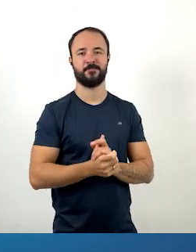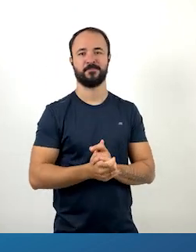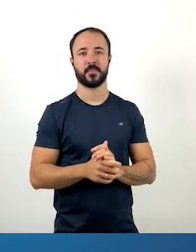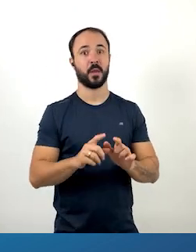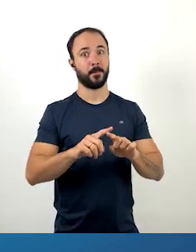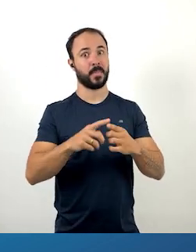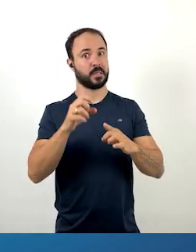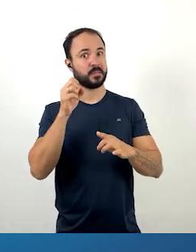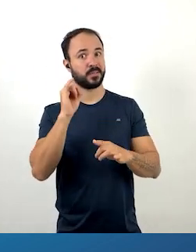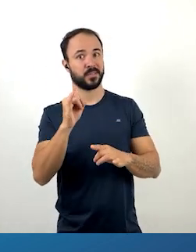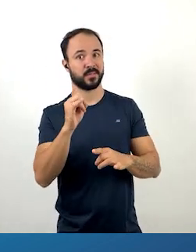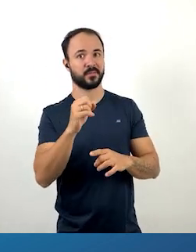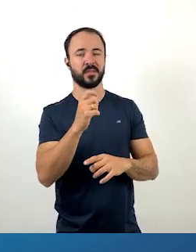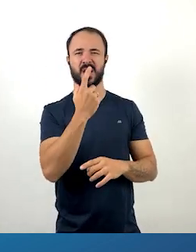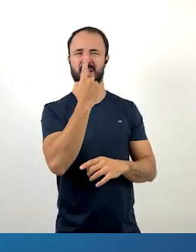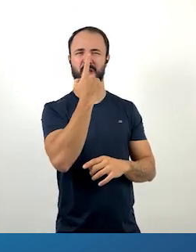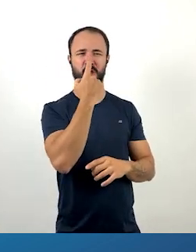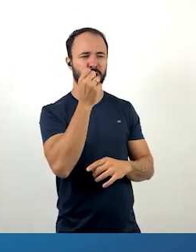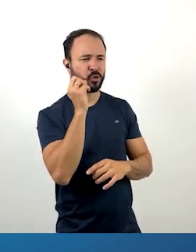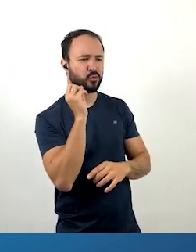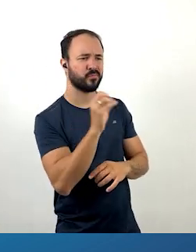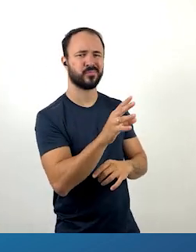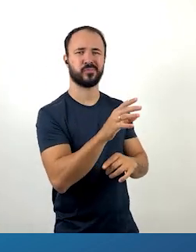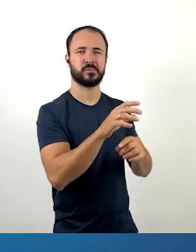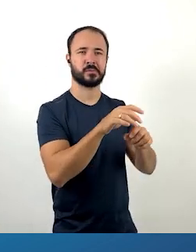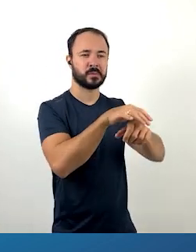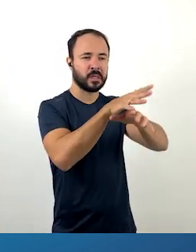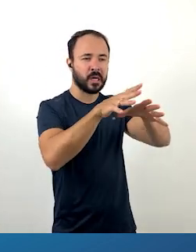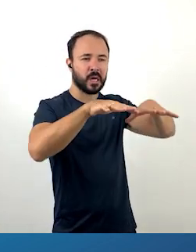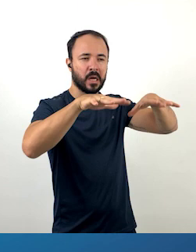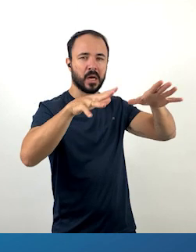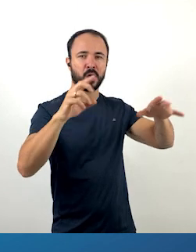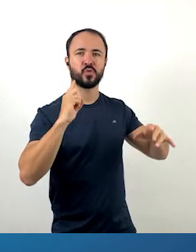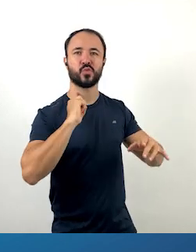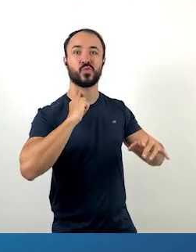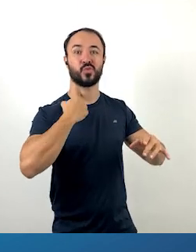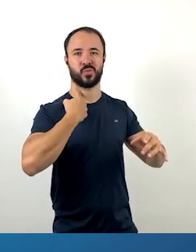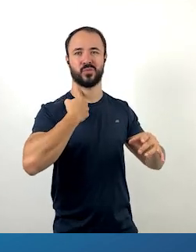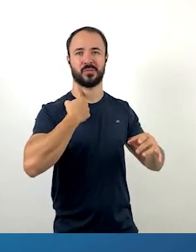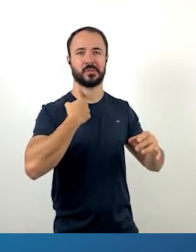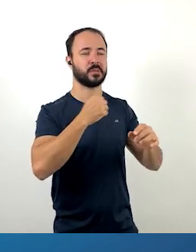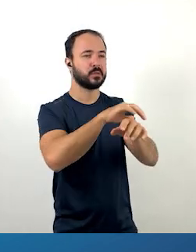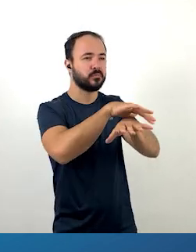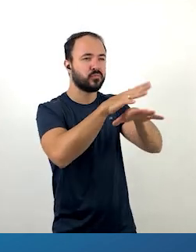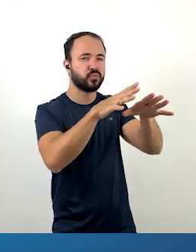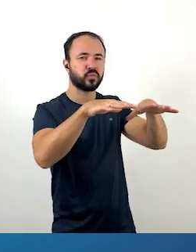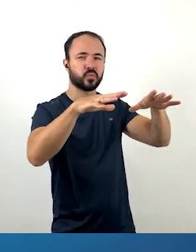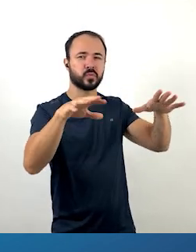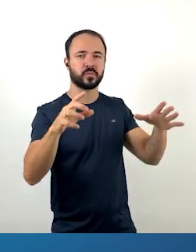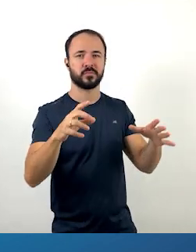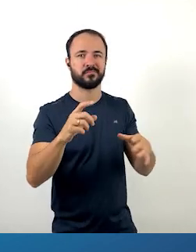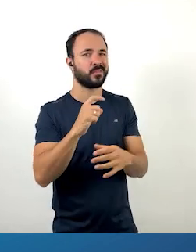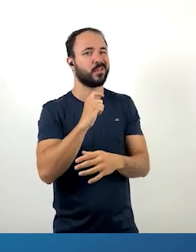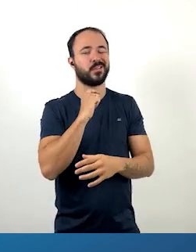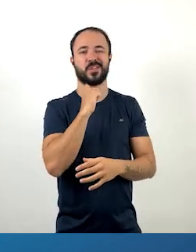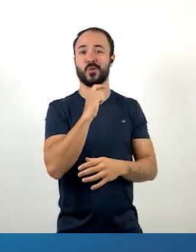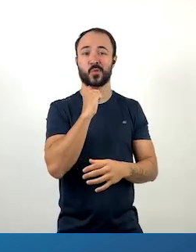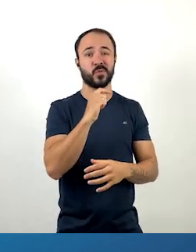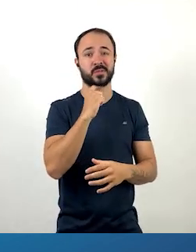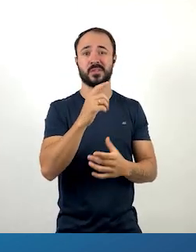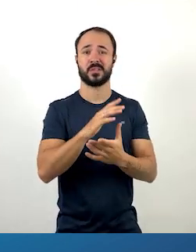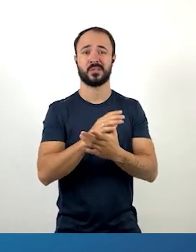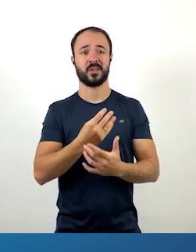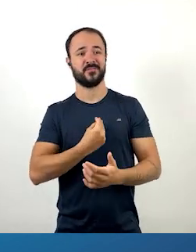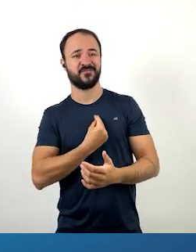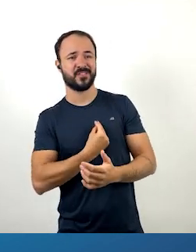esgoto não tratado, consequentemente, nós temos o aumento dessa matéria orgânica disponível, consequente aumento